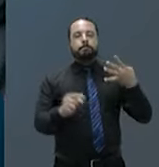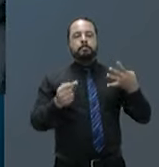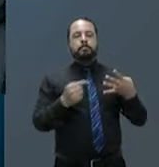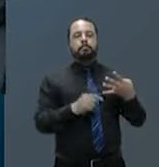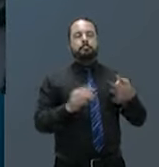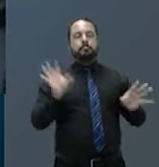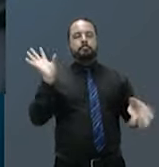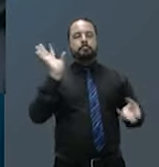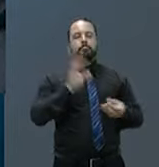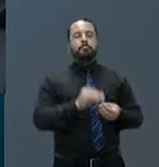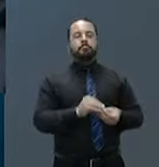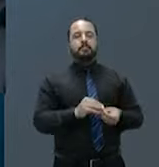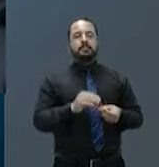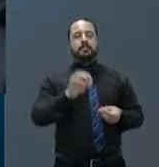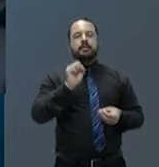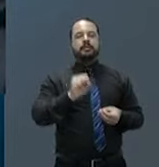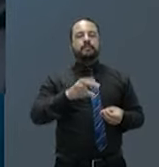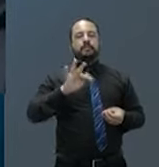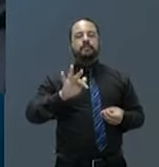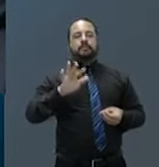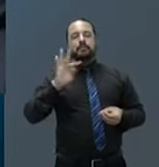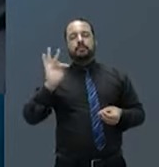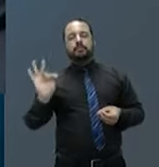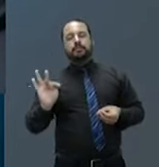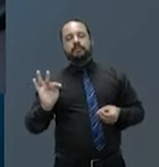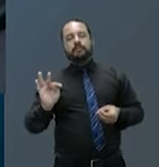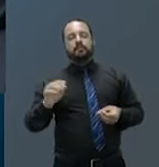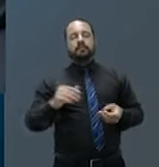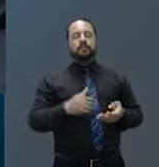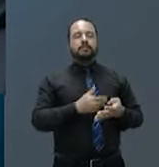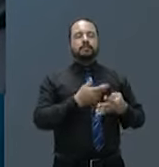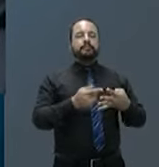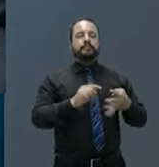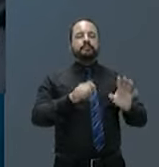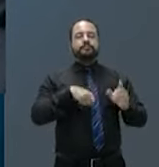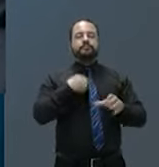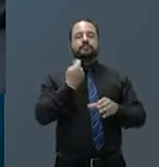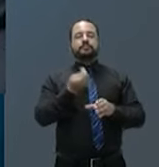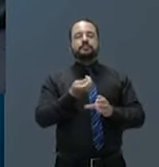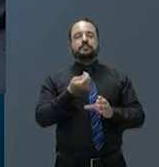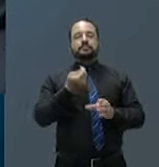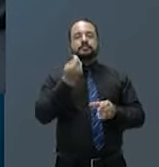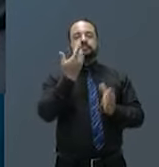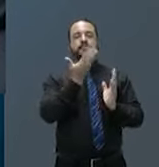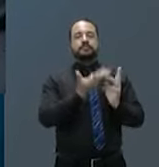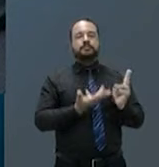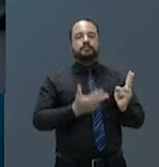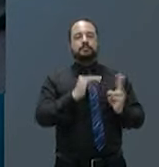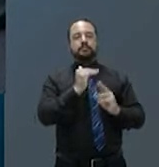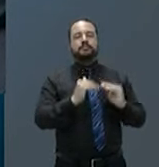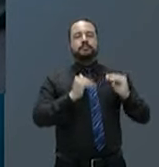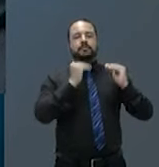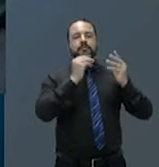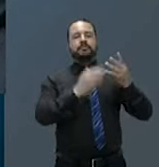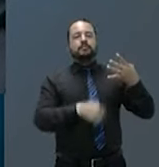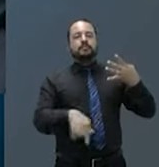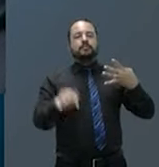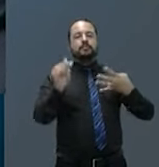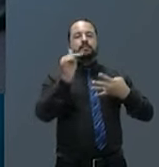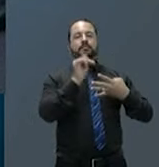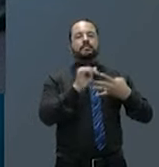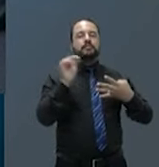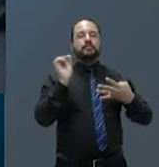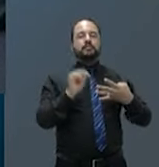dos STF, podendo as partes buscar perante a Corte Suprema a revisitação da sua conclusão. Por